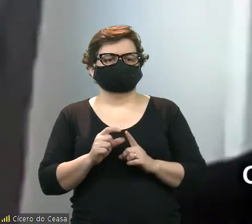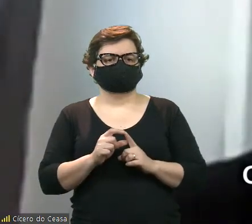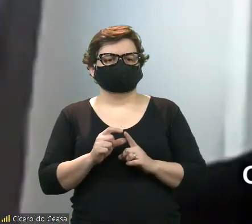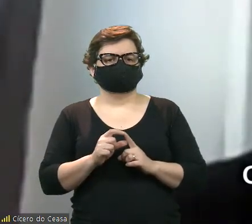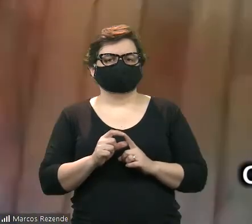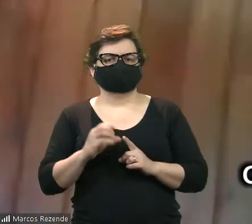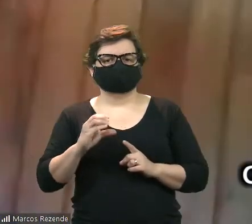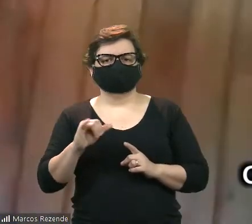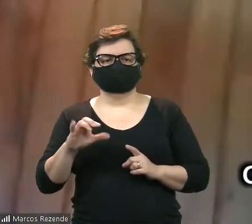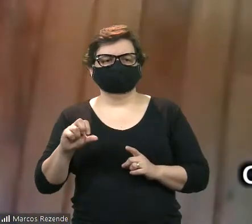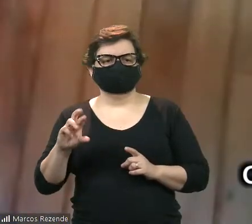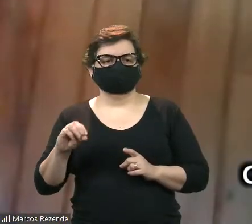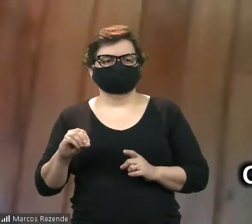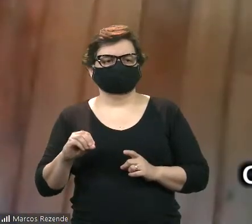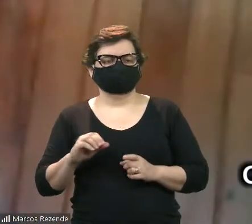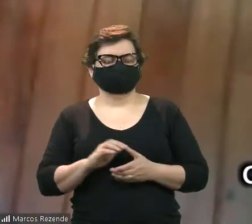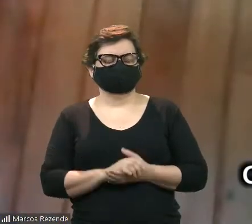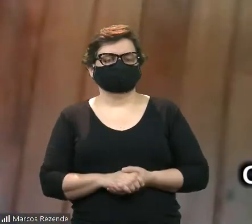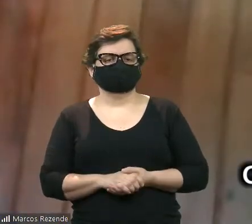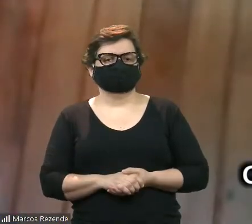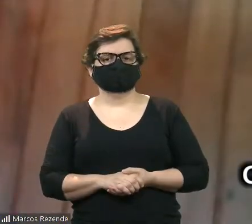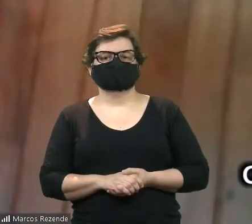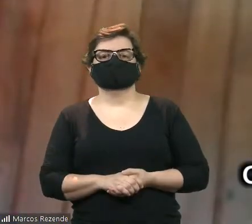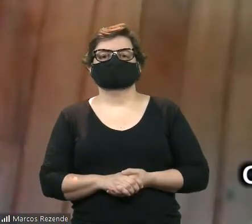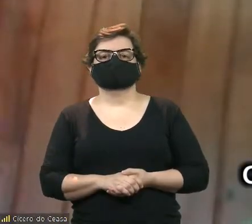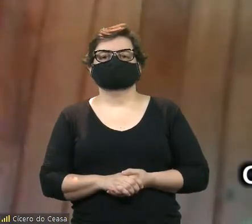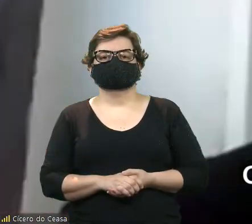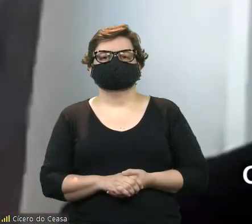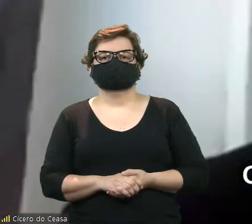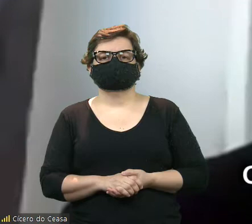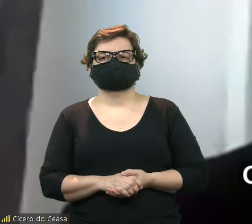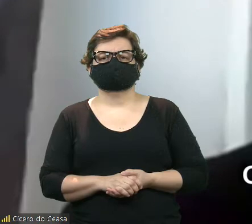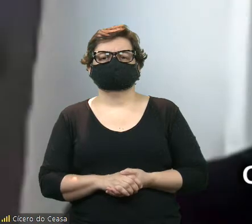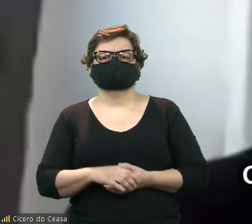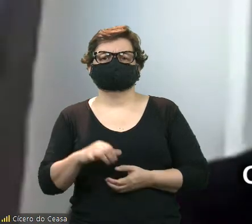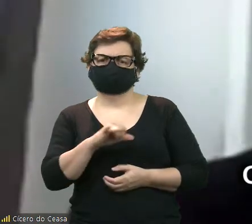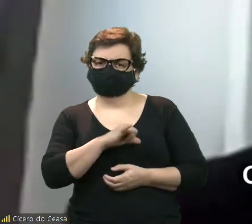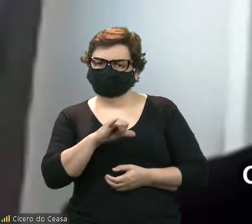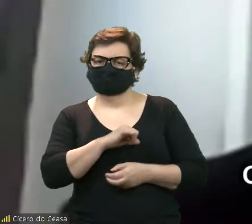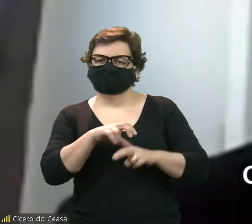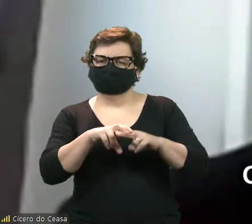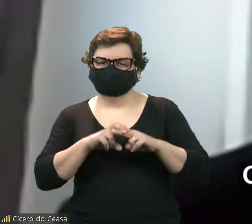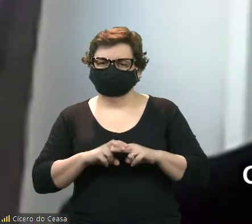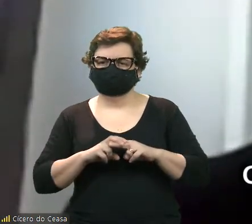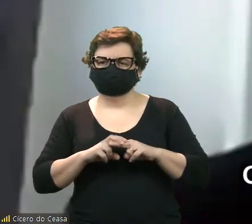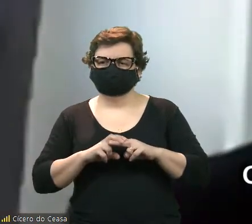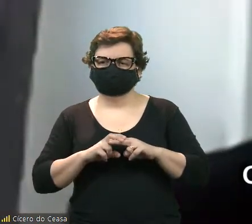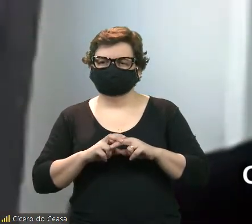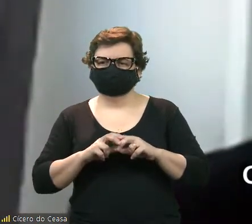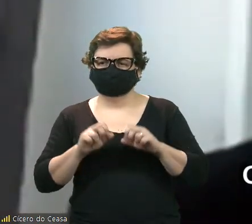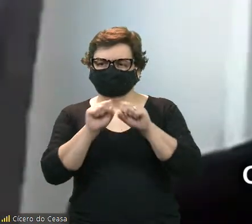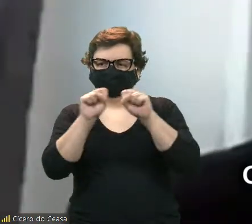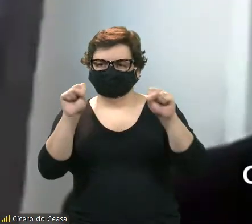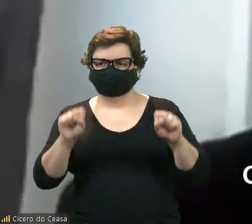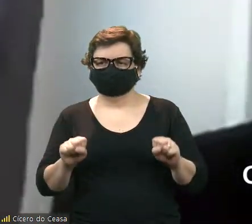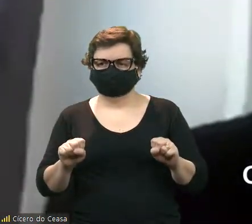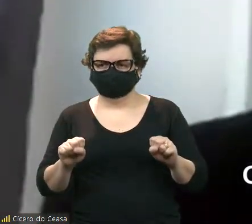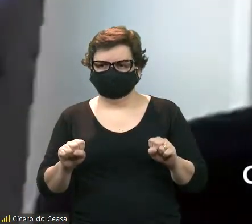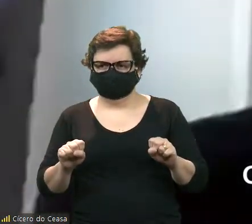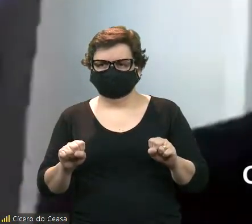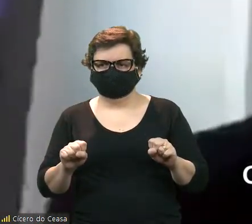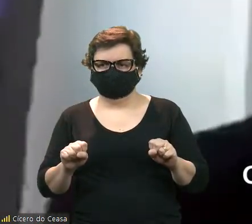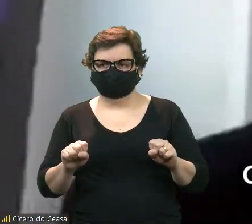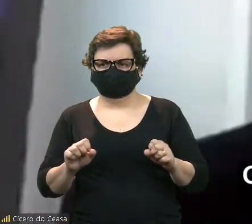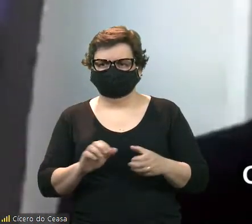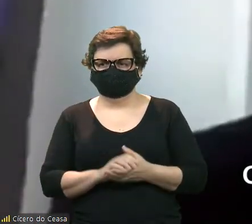Questão de ordem, vereador Cícero do Ceará. Acompanhando um pouquinho aqui com o sistema, mas eu solicito a Vossa